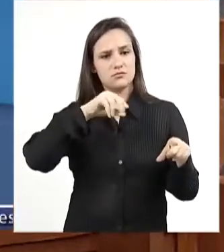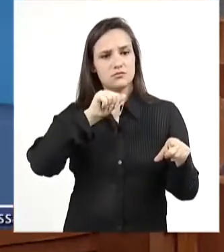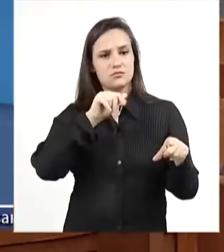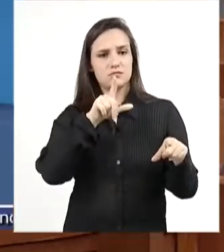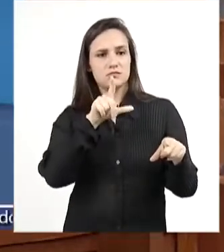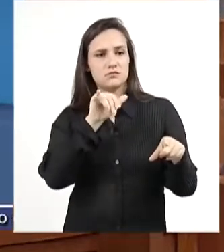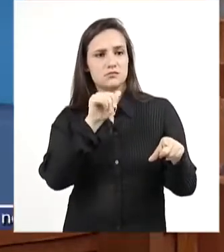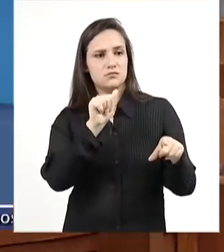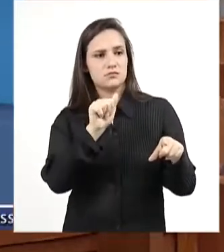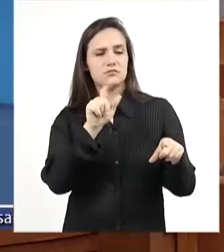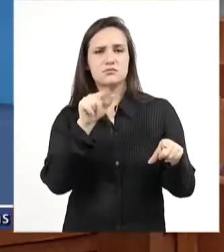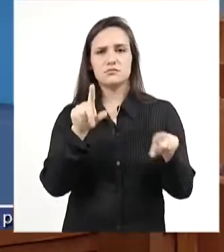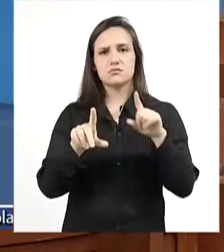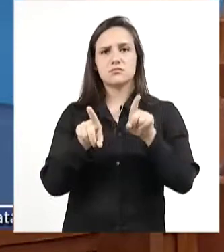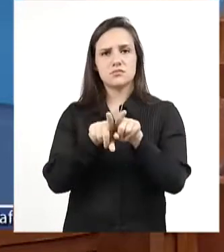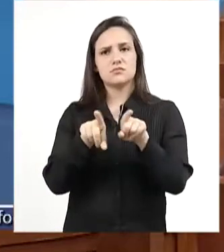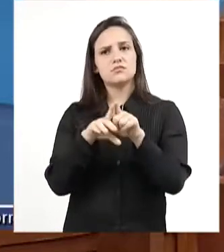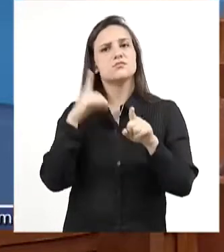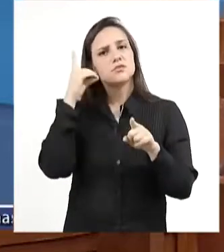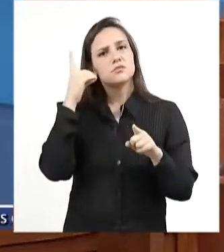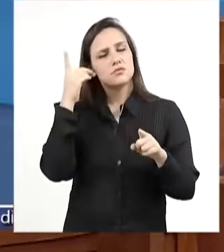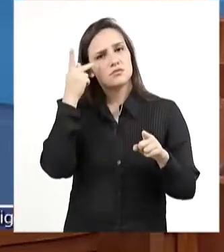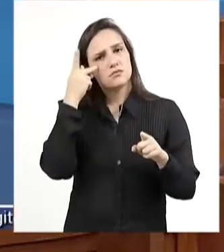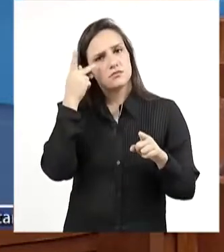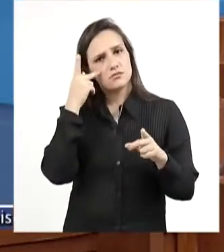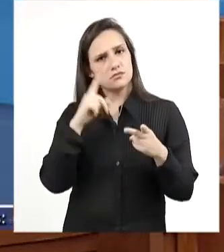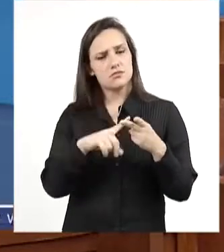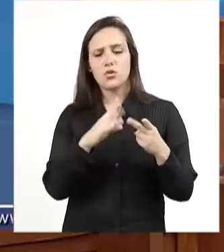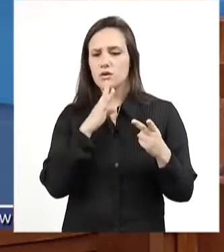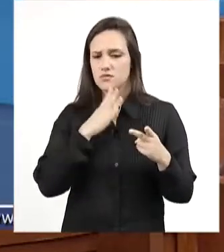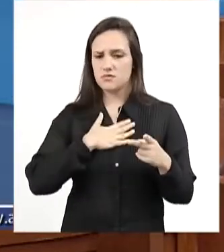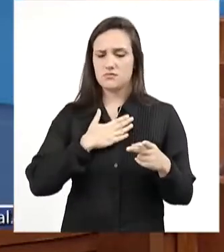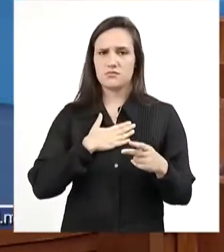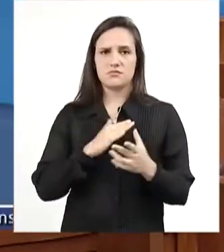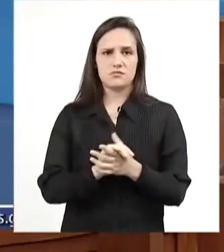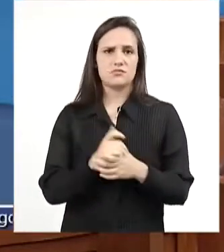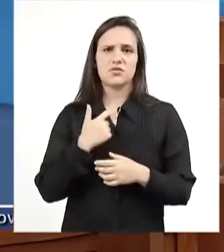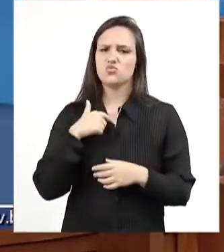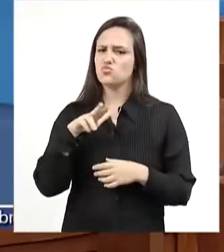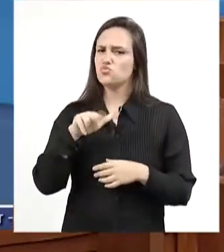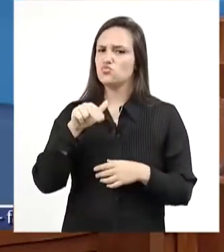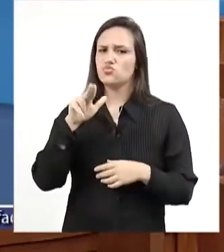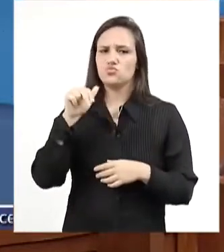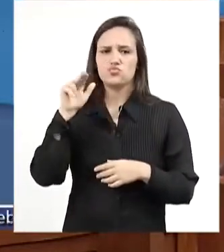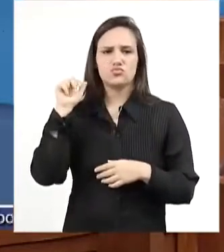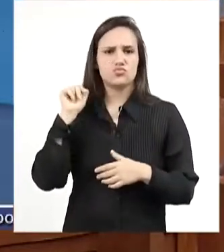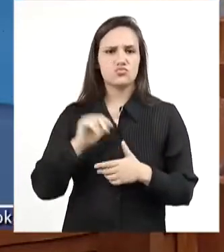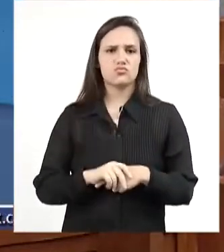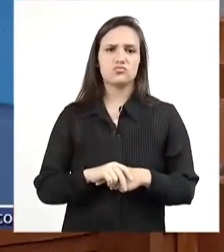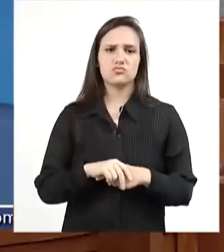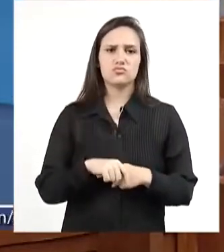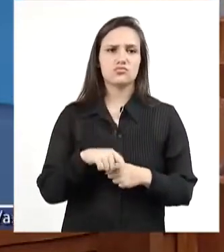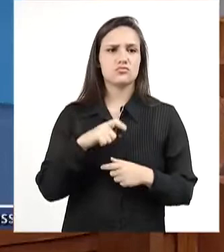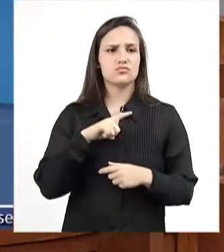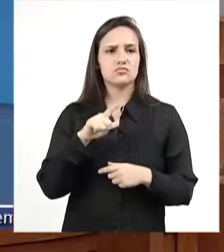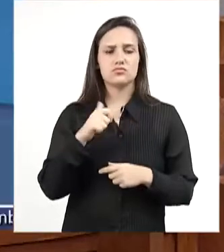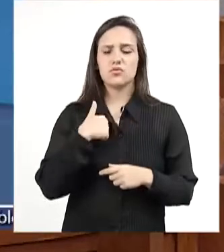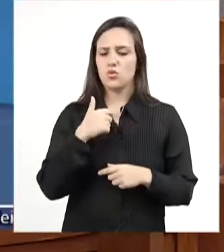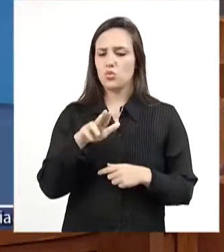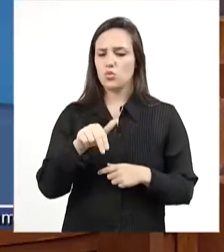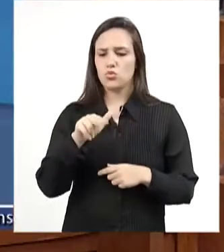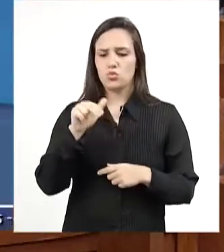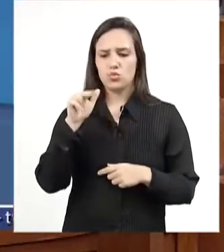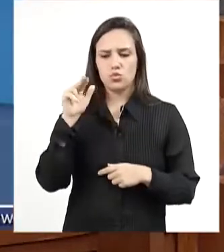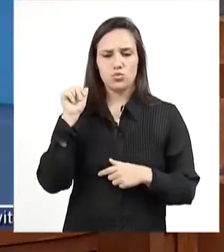Pedro Kemp, que representa a esquerda aqui, nos conhece. Eu jamais usei de